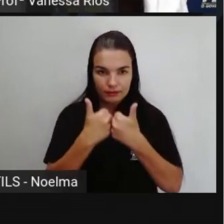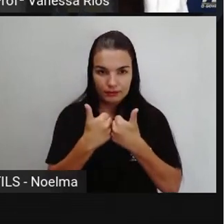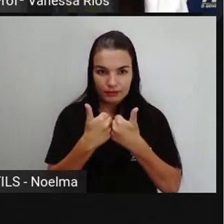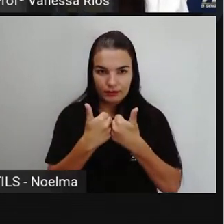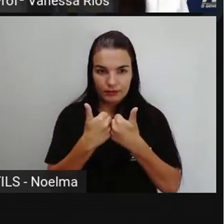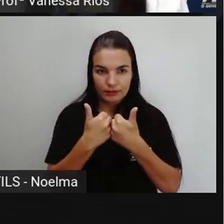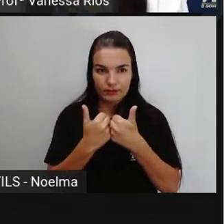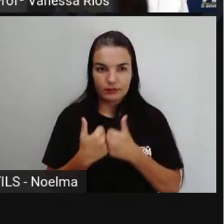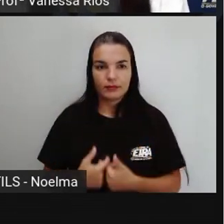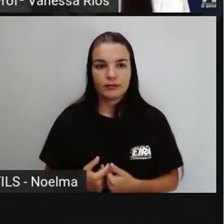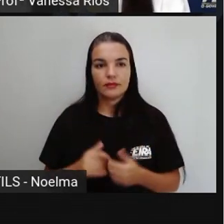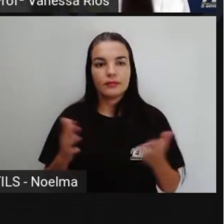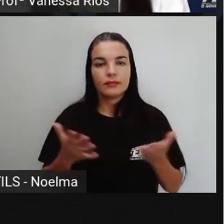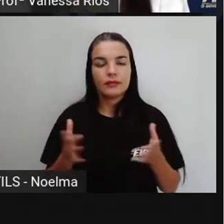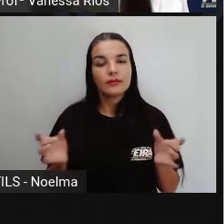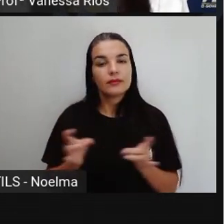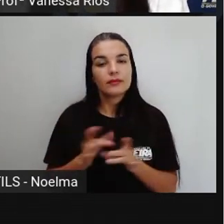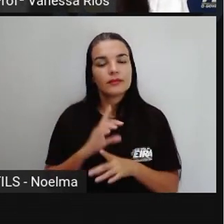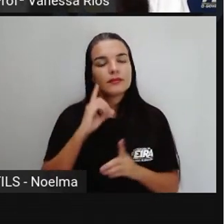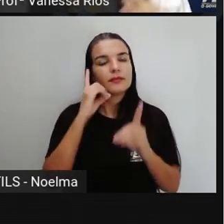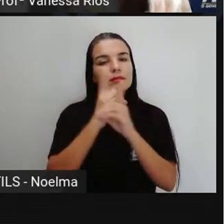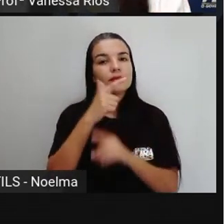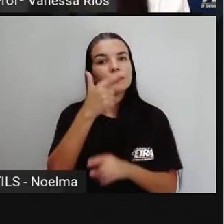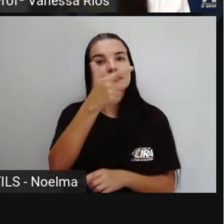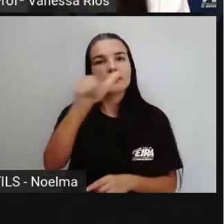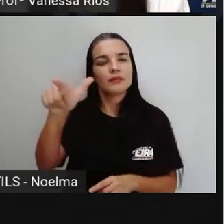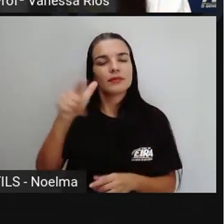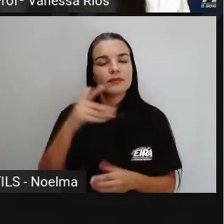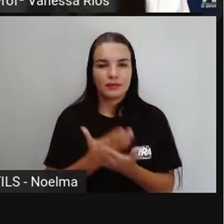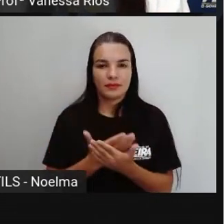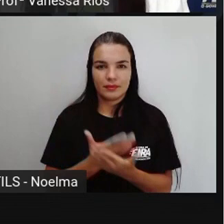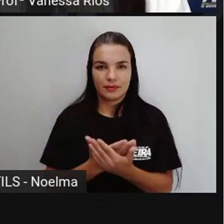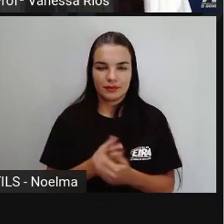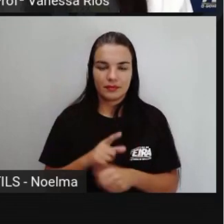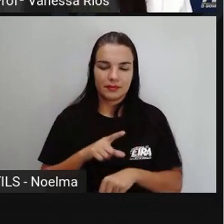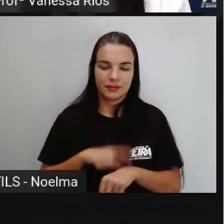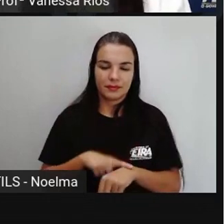preparou, tá certo? E a gente se encontra aí, ó, num próximo